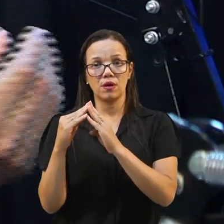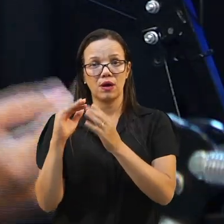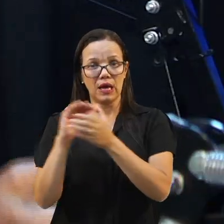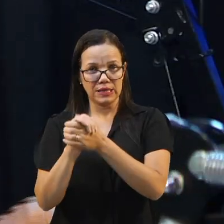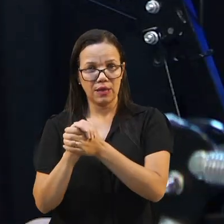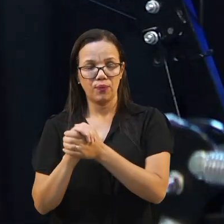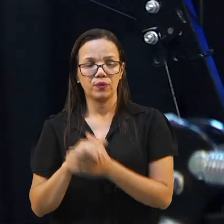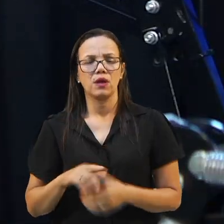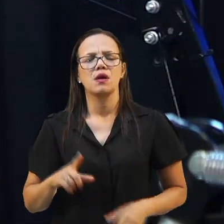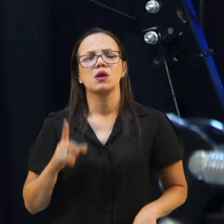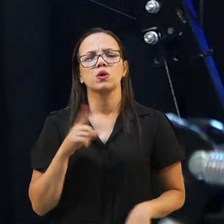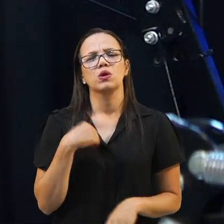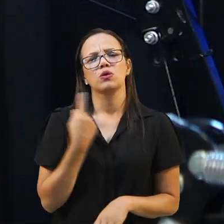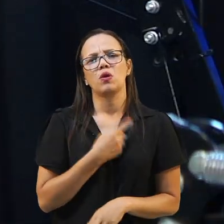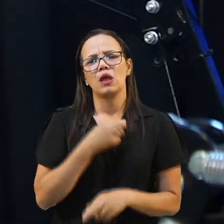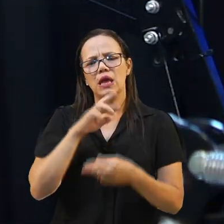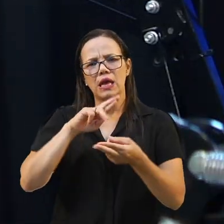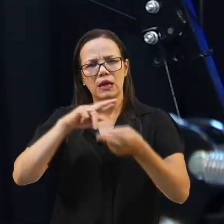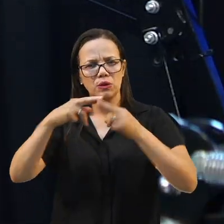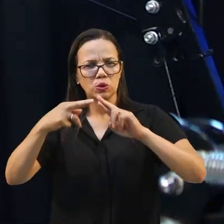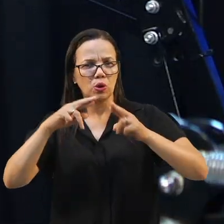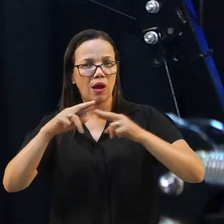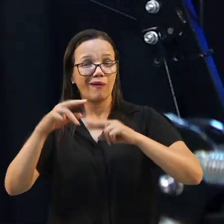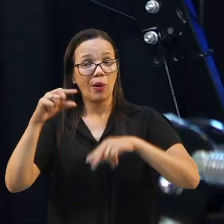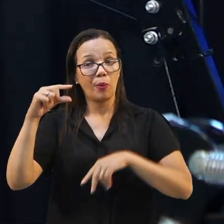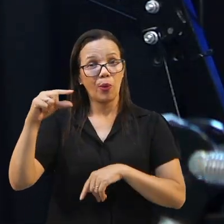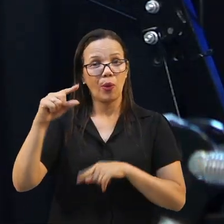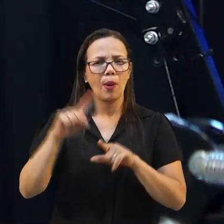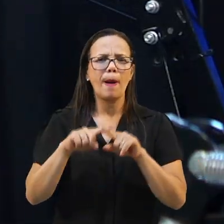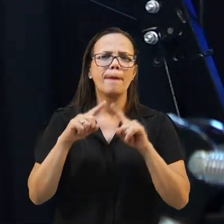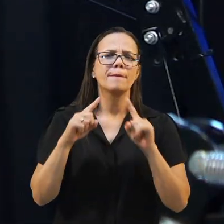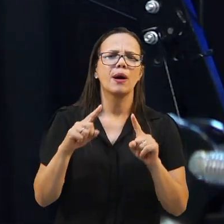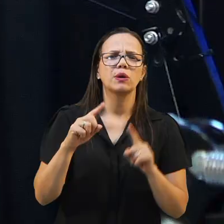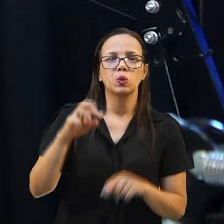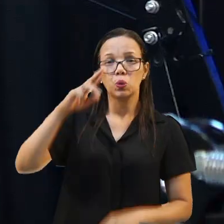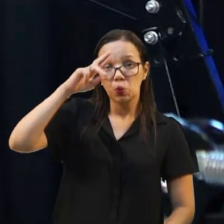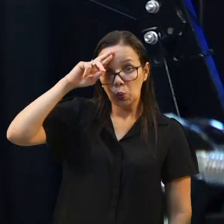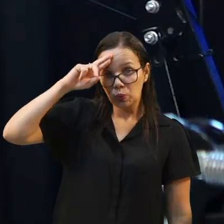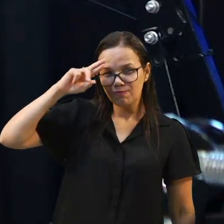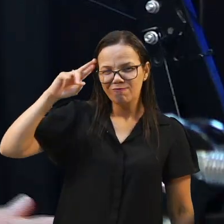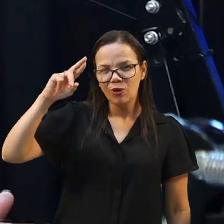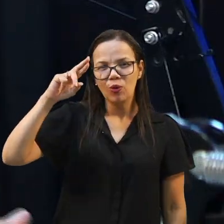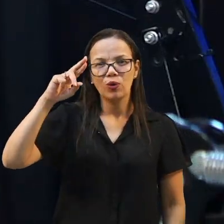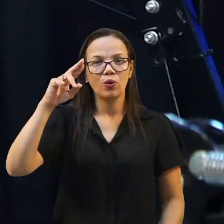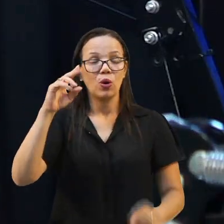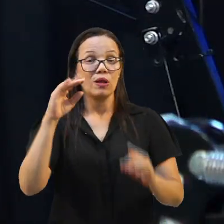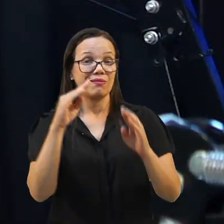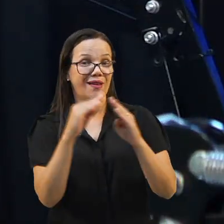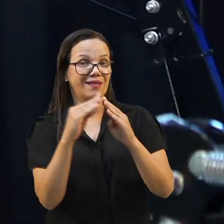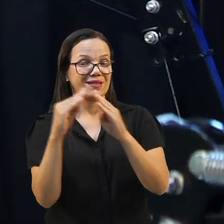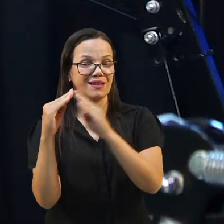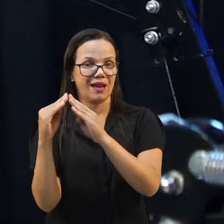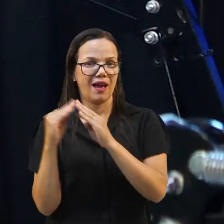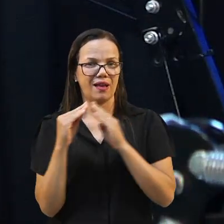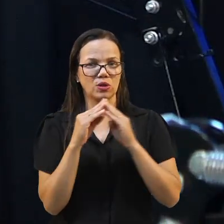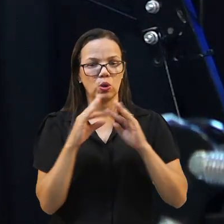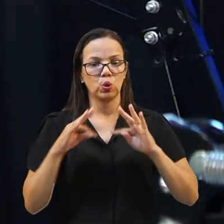tinha pouco relacionamento. Mas o proprietário do imóvel